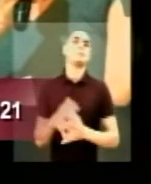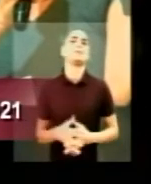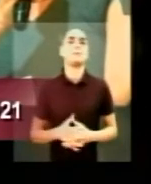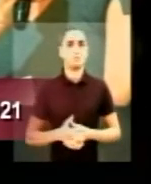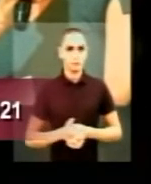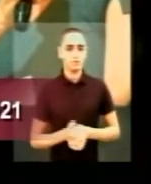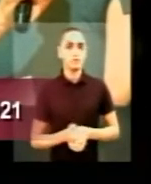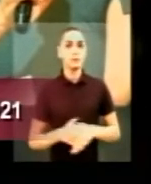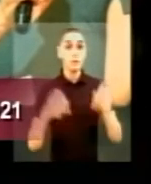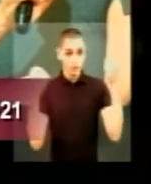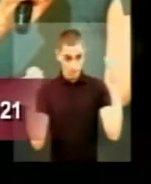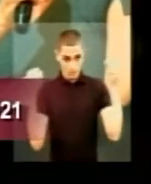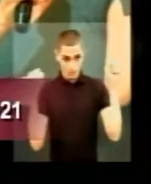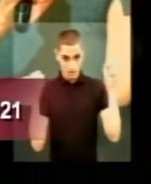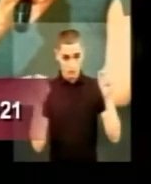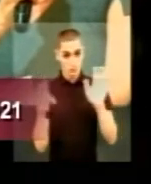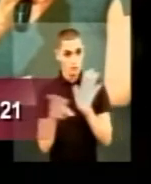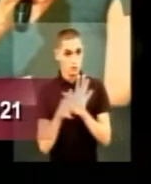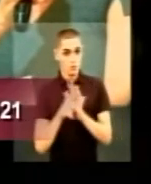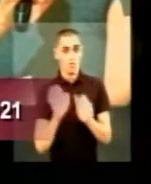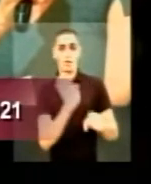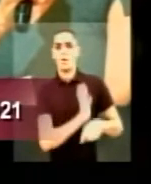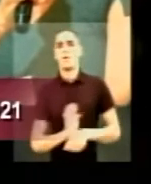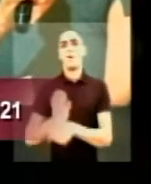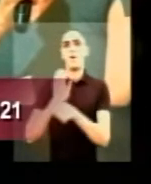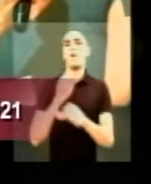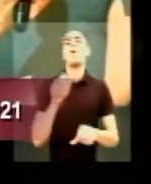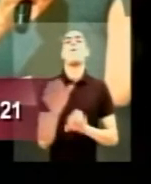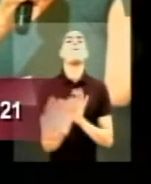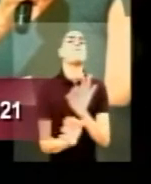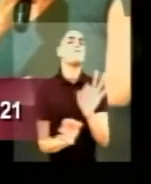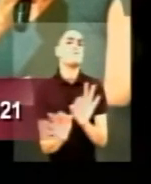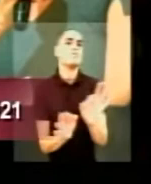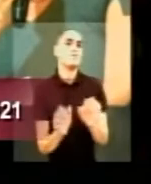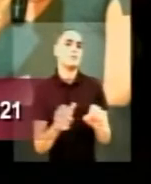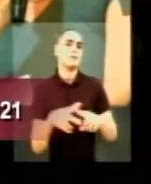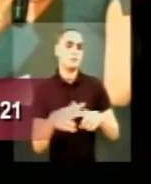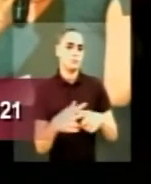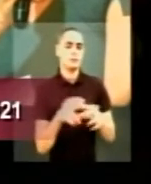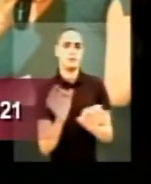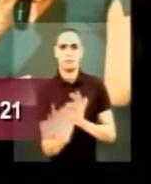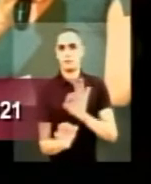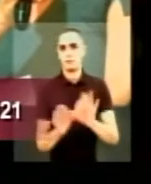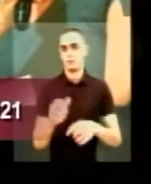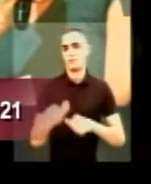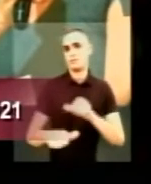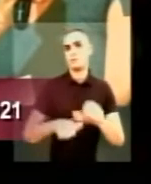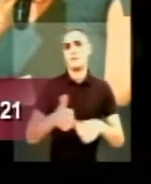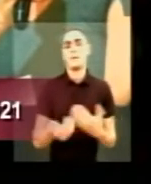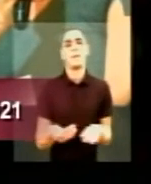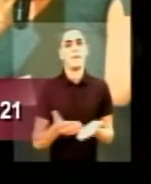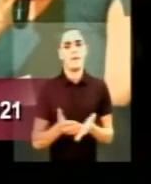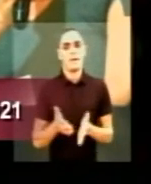na verdade, ele fez um ajuste, né, para as academias. A capacidade anterior, na fase amarela, era